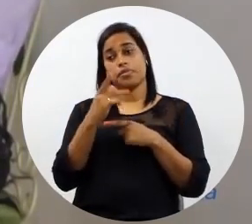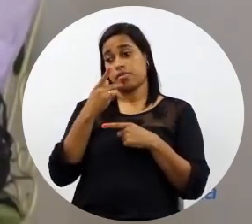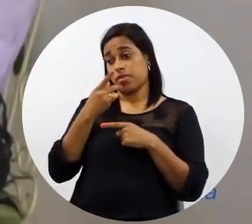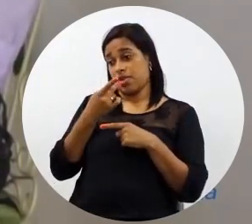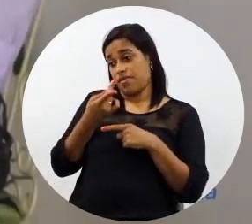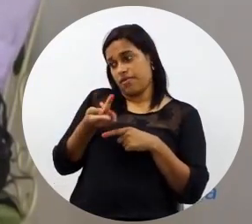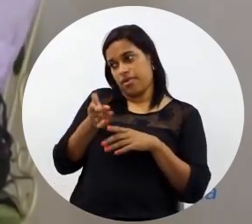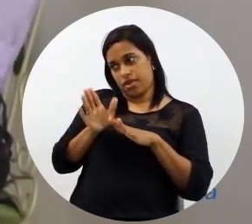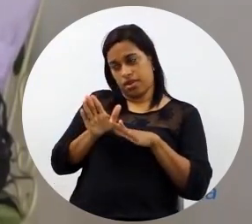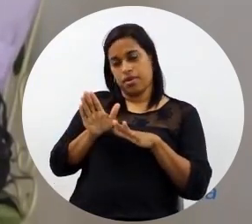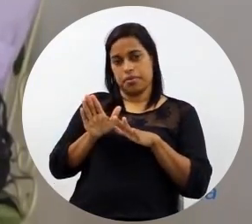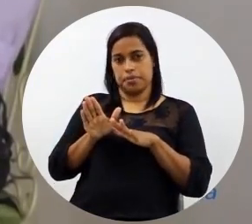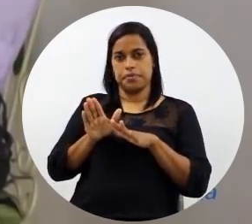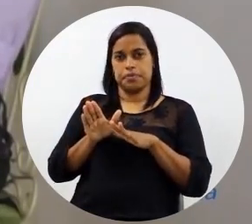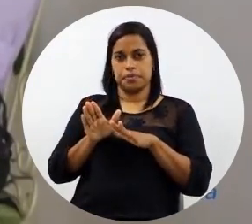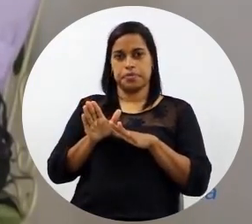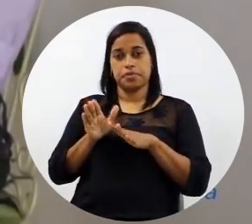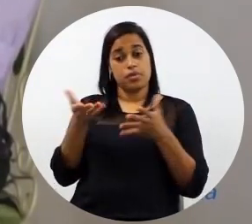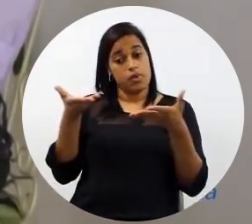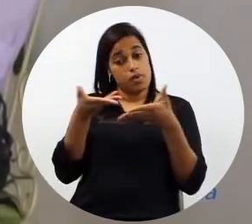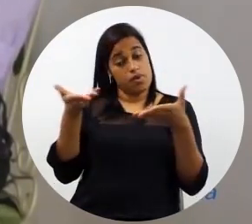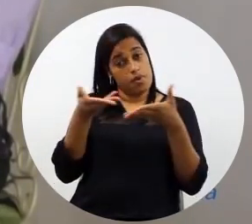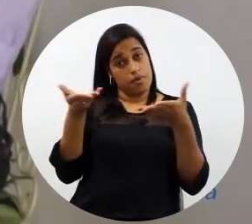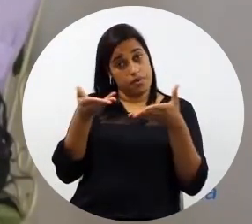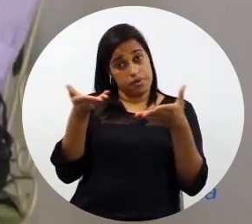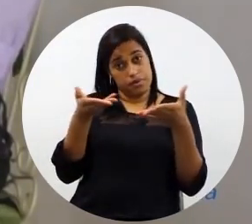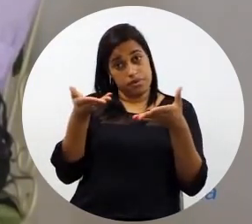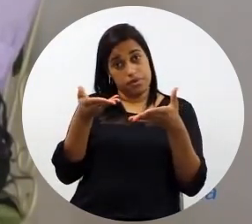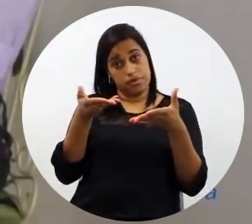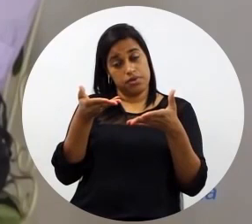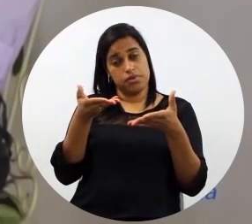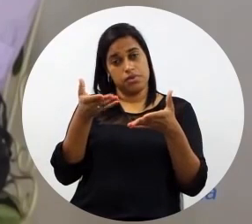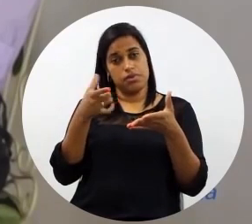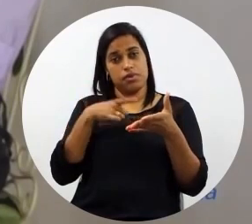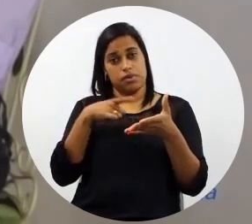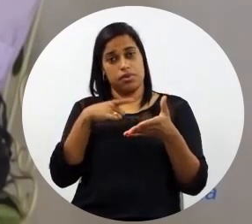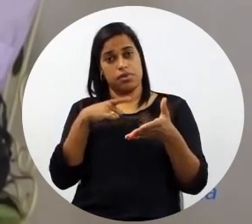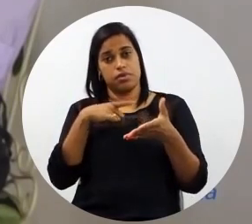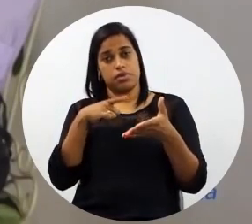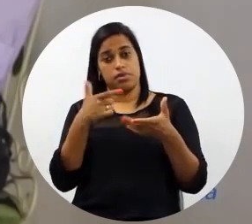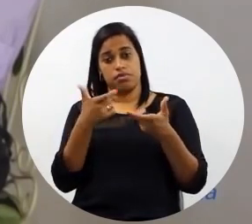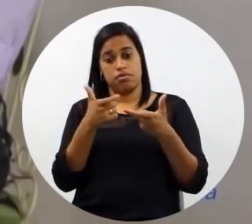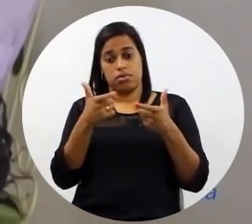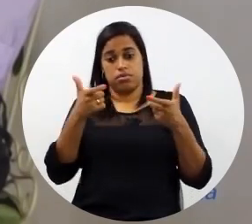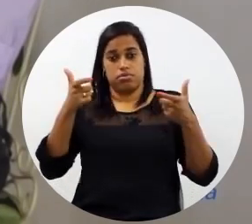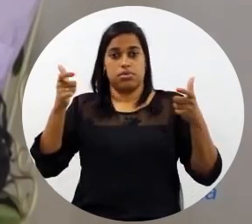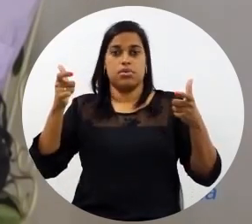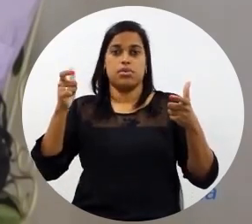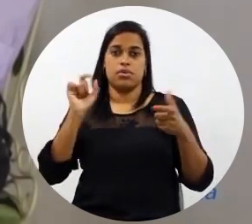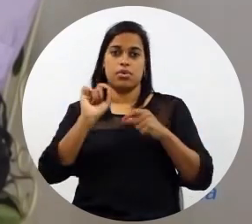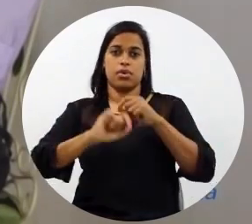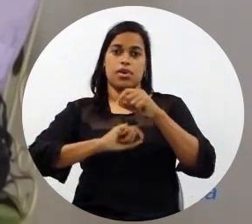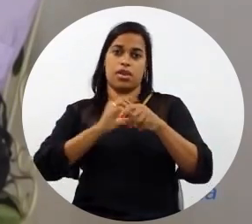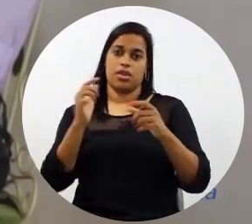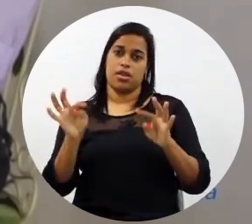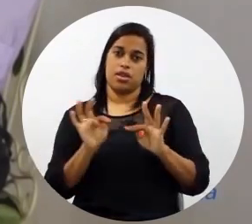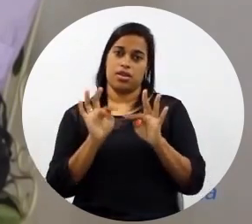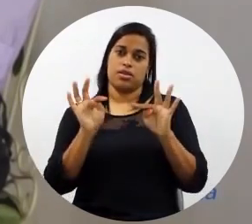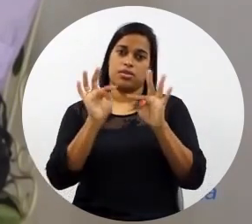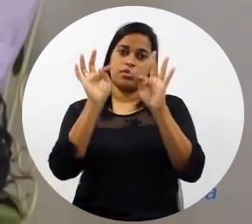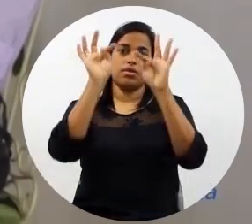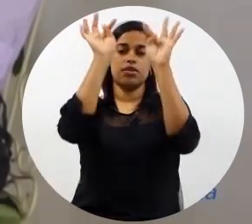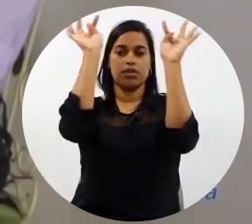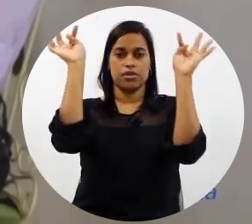te cortar um pouquinho, Cíntia. Hoje, né, a gente conta com um arsenal muito grande de tecnologia,